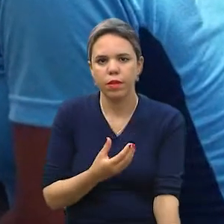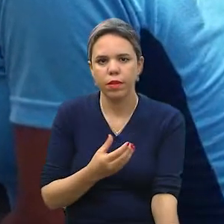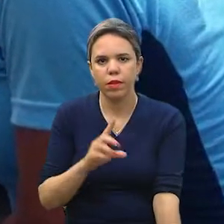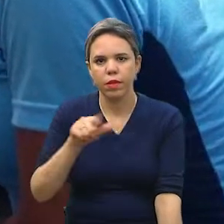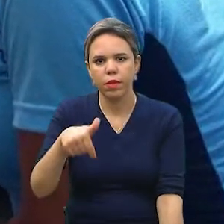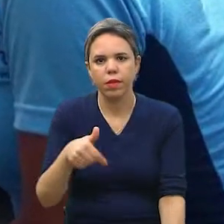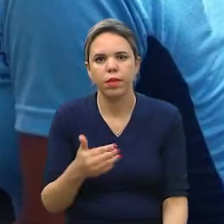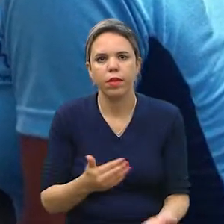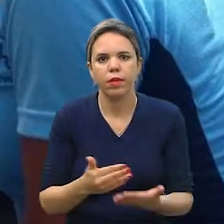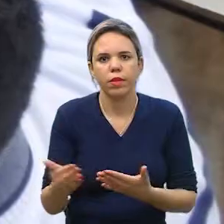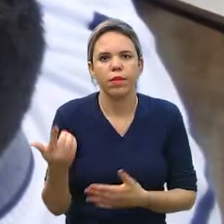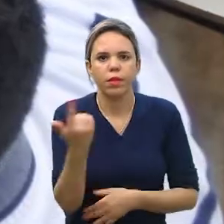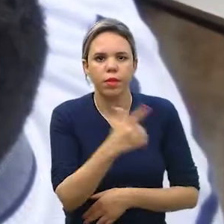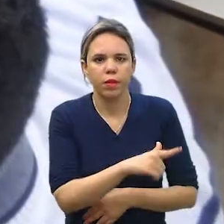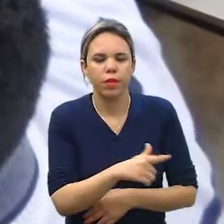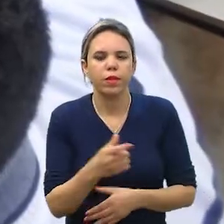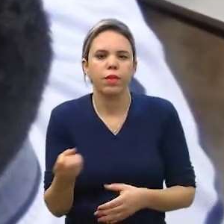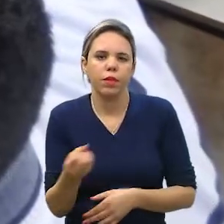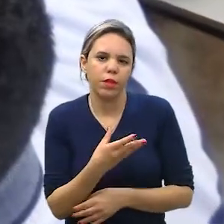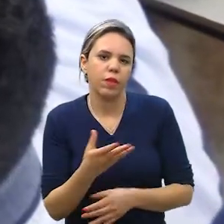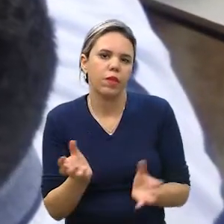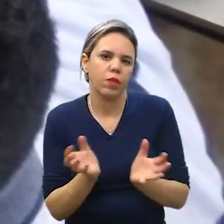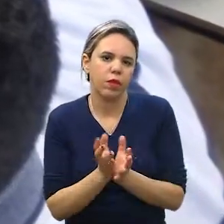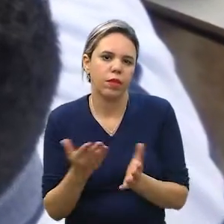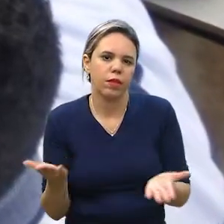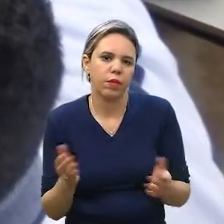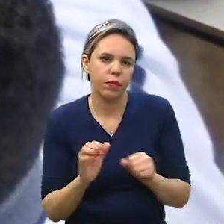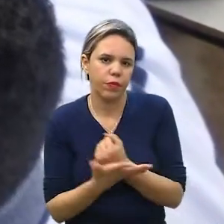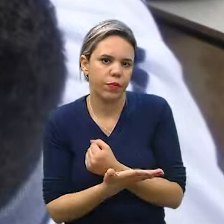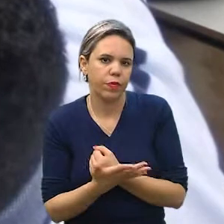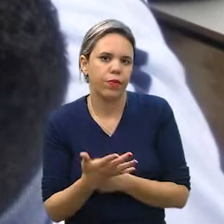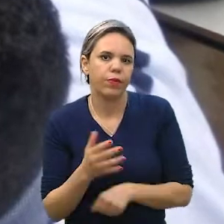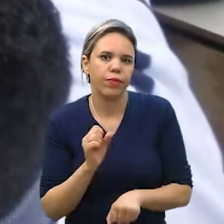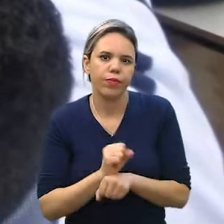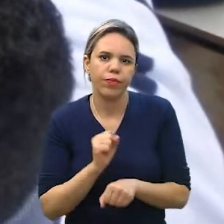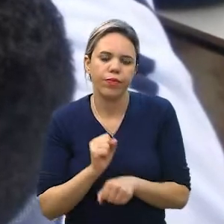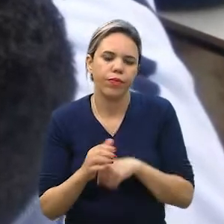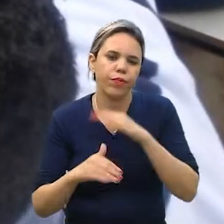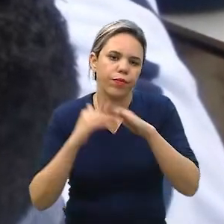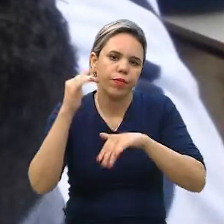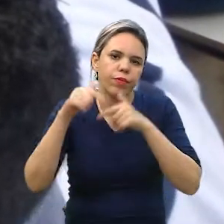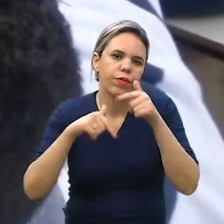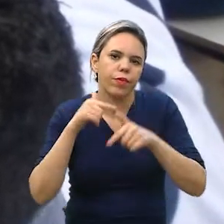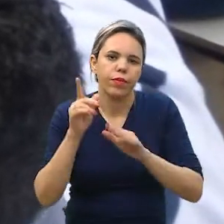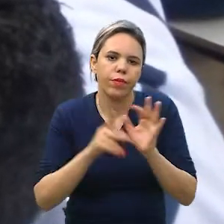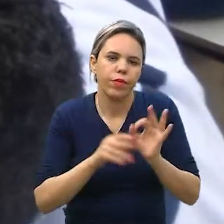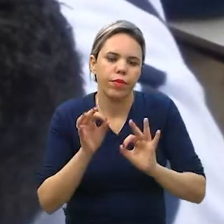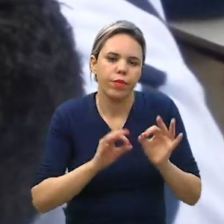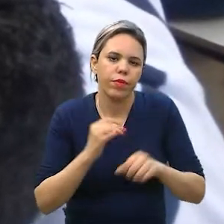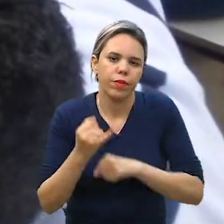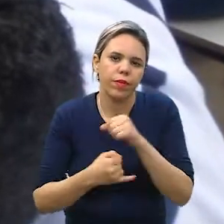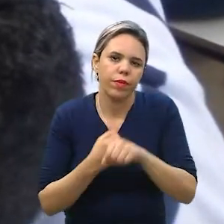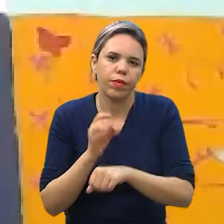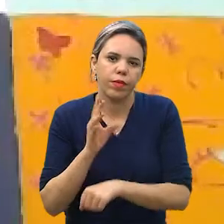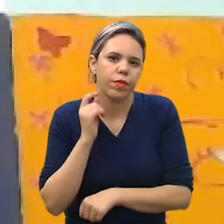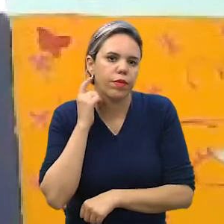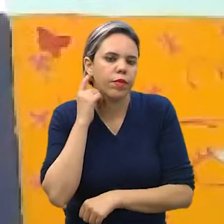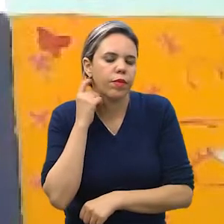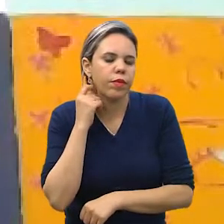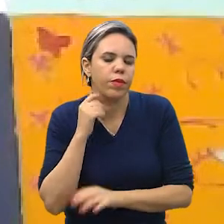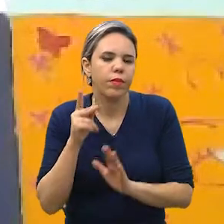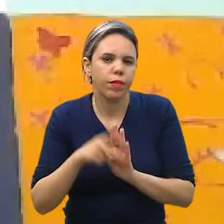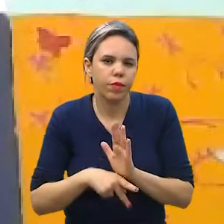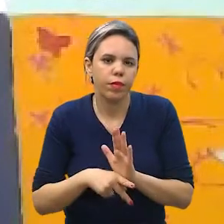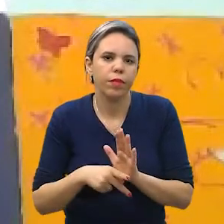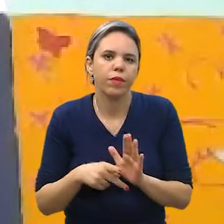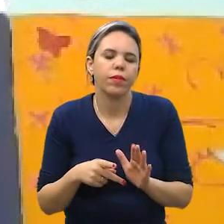daí começávamos um novo ciclo. Agora, com a pandemia, nós estamos desenvolvendo projetos online. Então, são